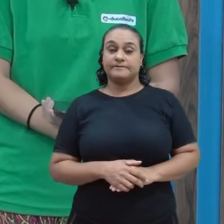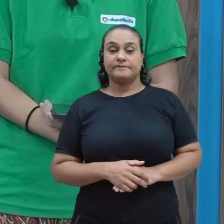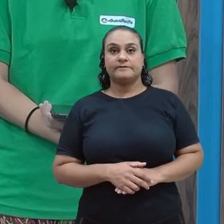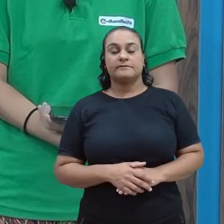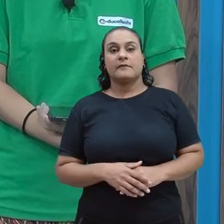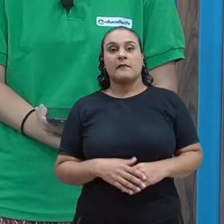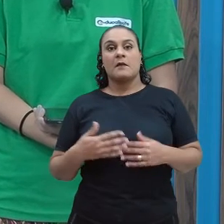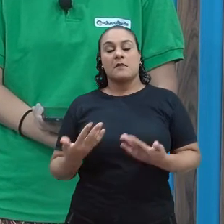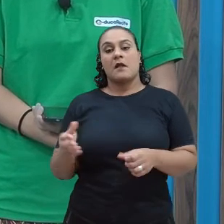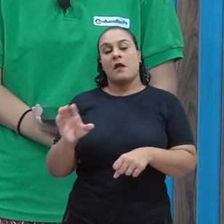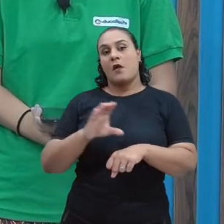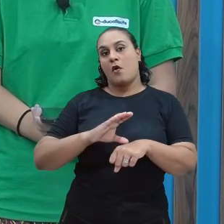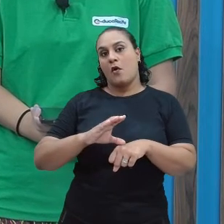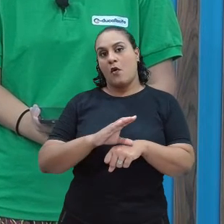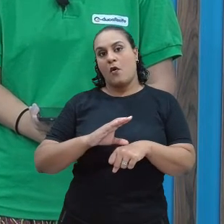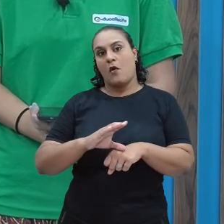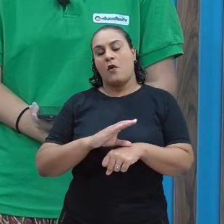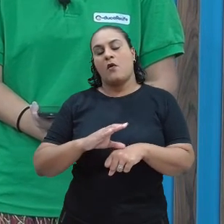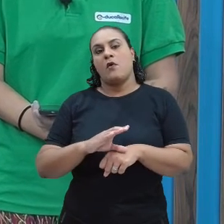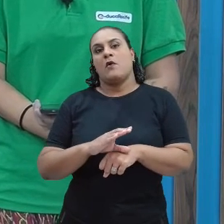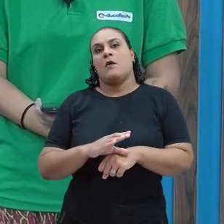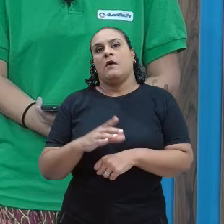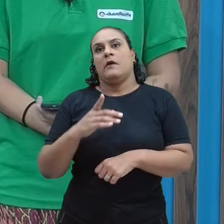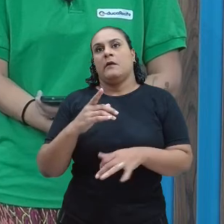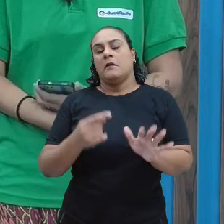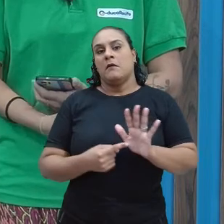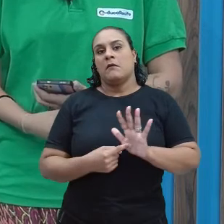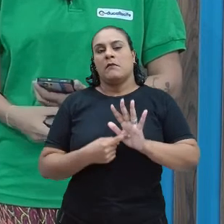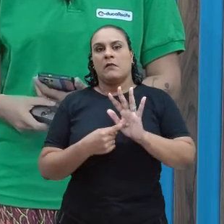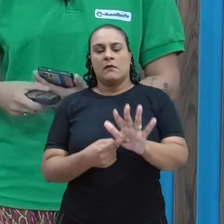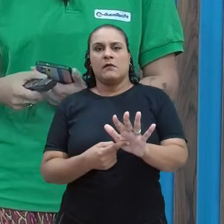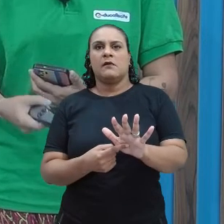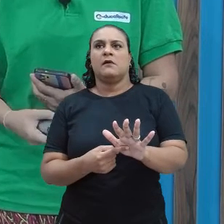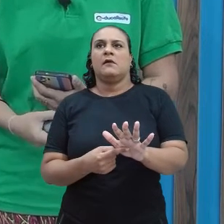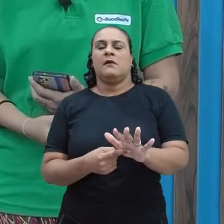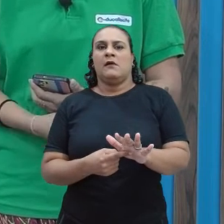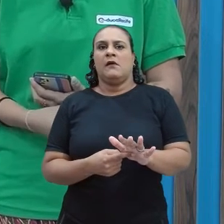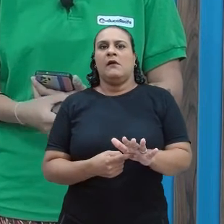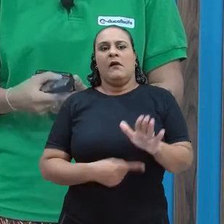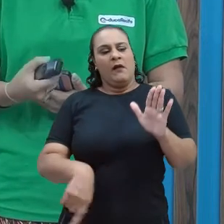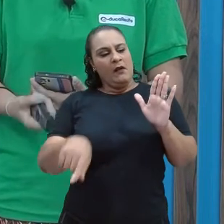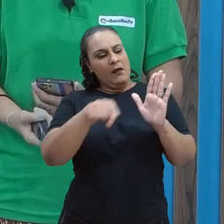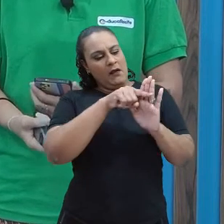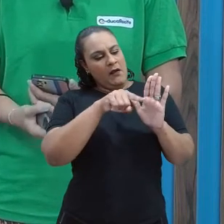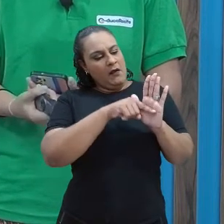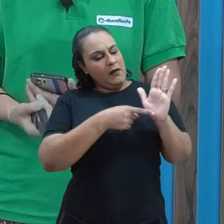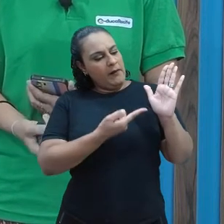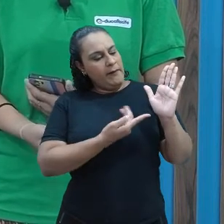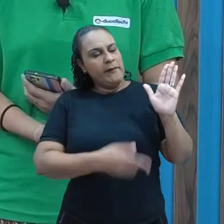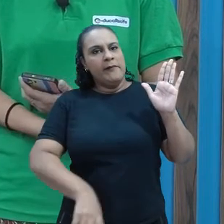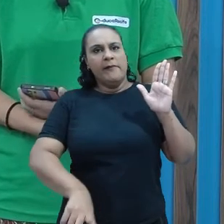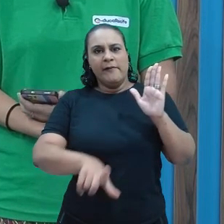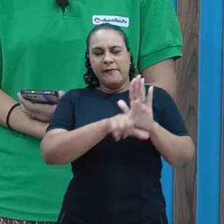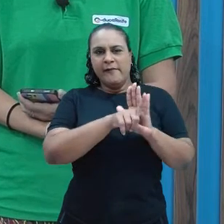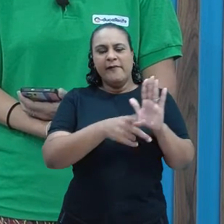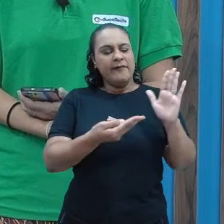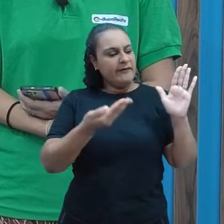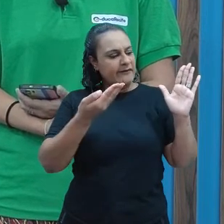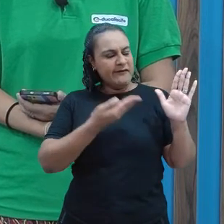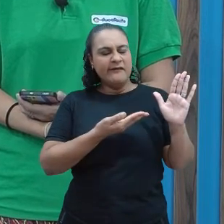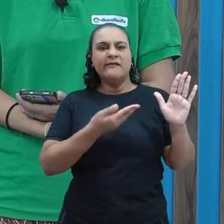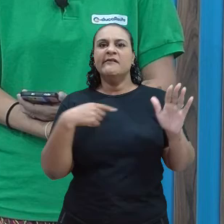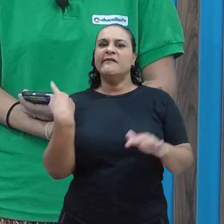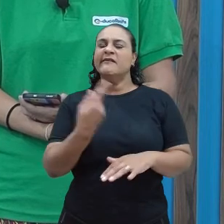da nossa Constituição ter aí, né, como pauta, né, como uma lei que a gente